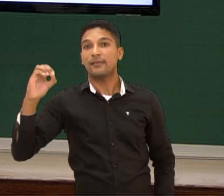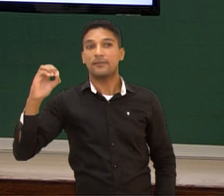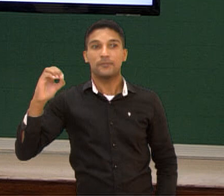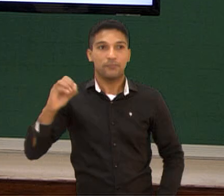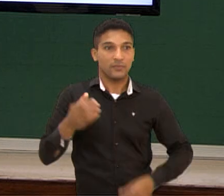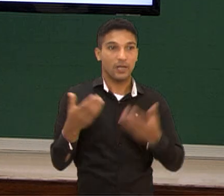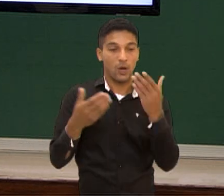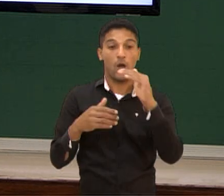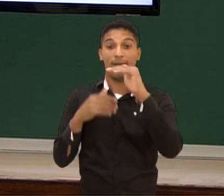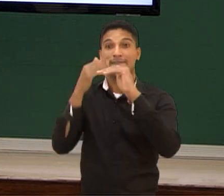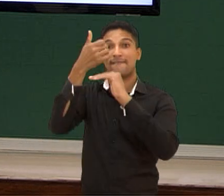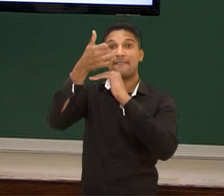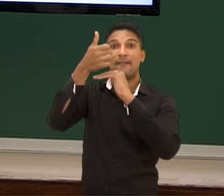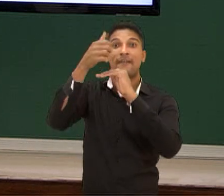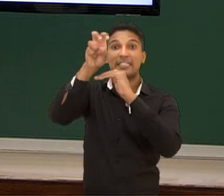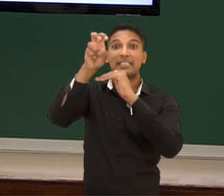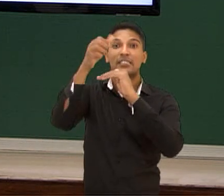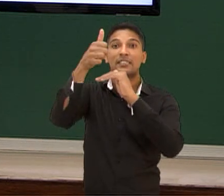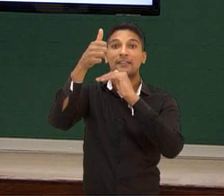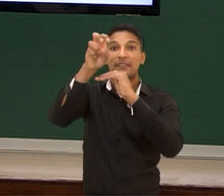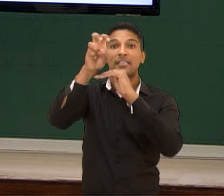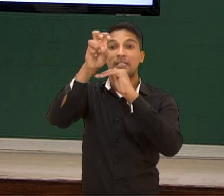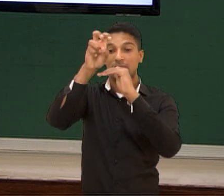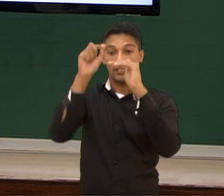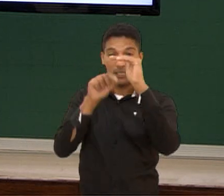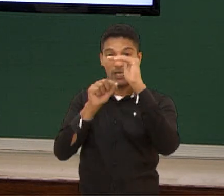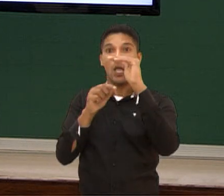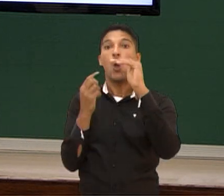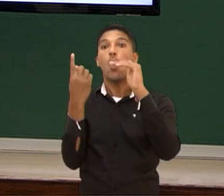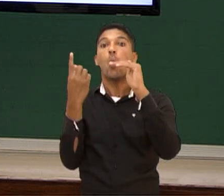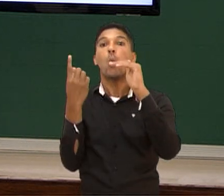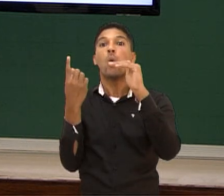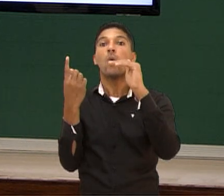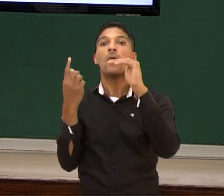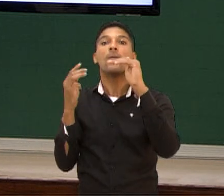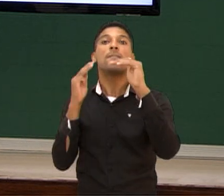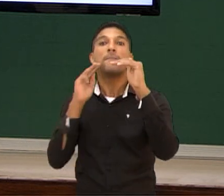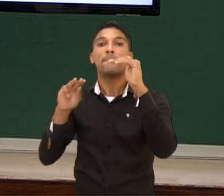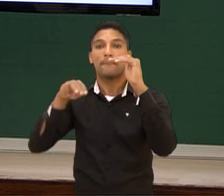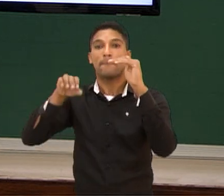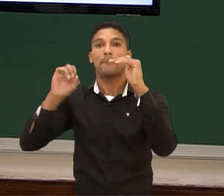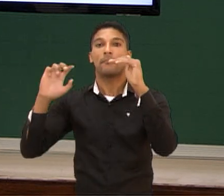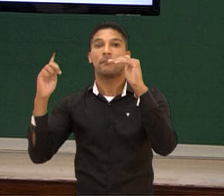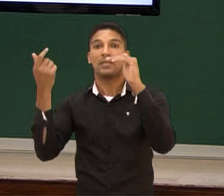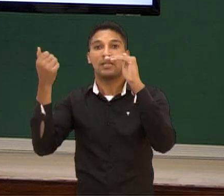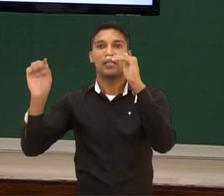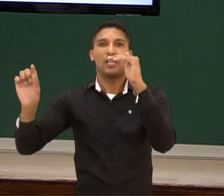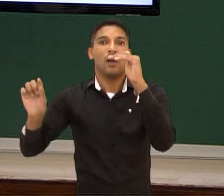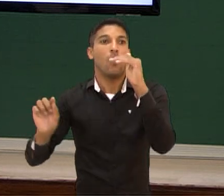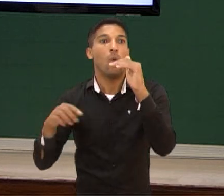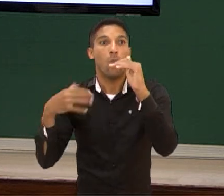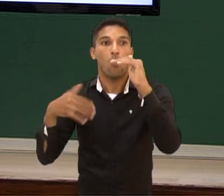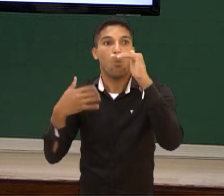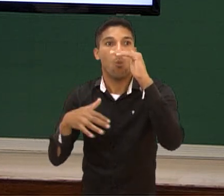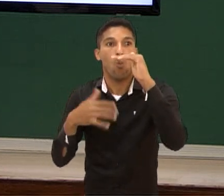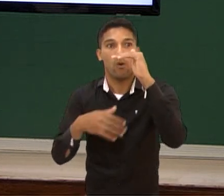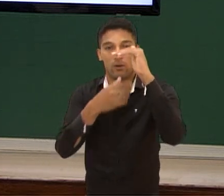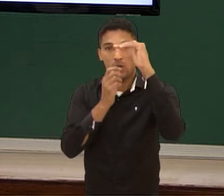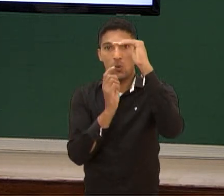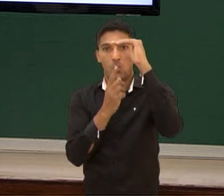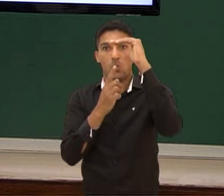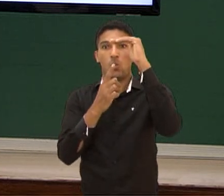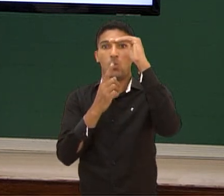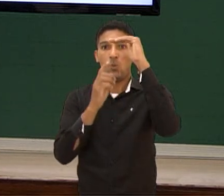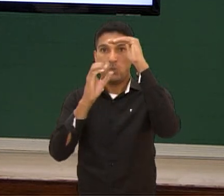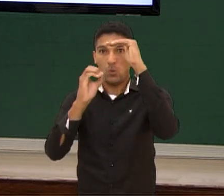quem? Sobre 1 milhão, certo? E se fosse uma potência, ia ser elevado a quanto? Ai, professora, eu não